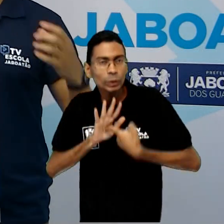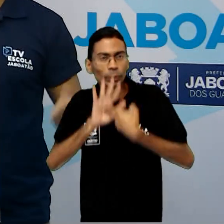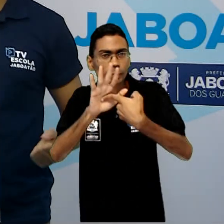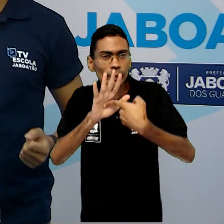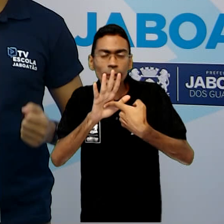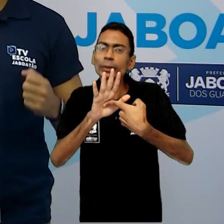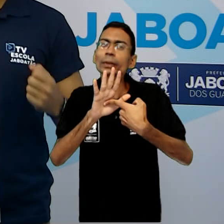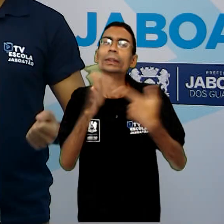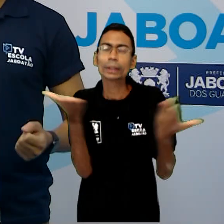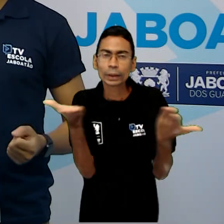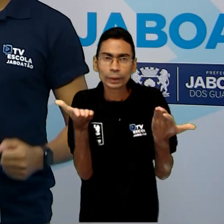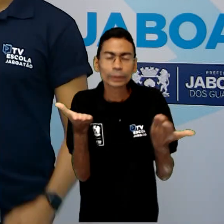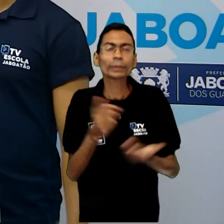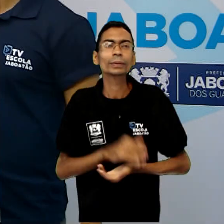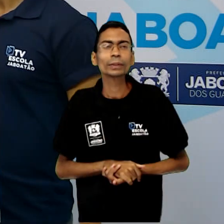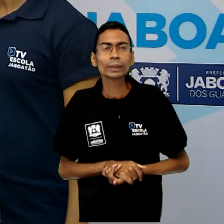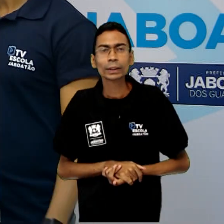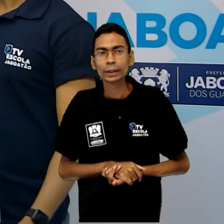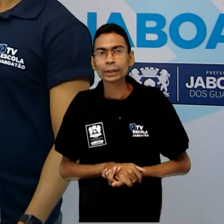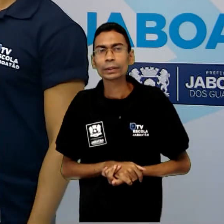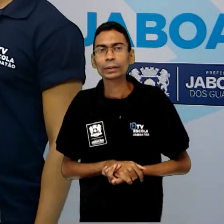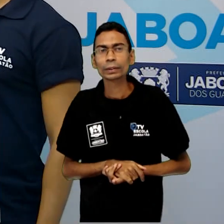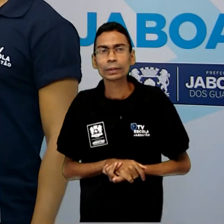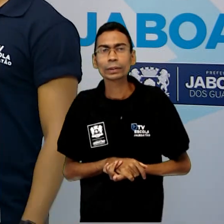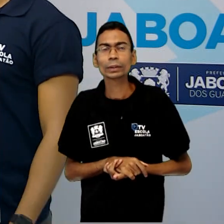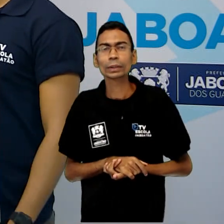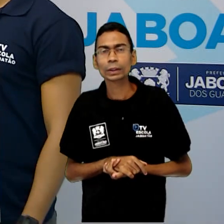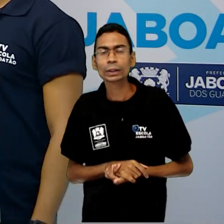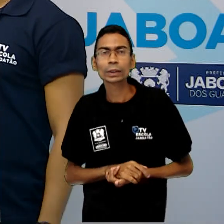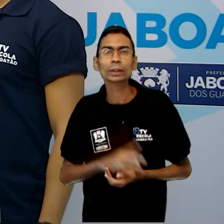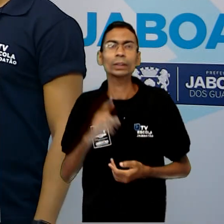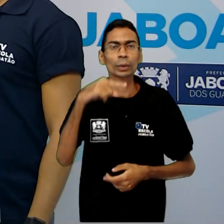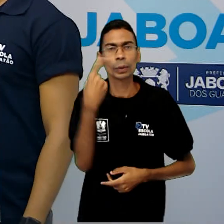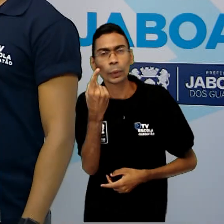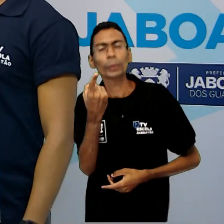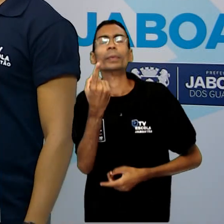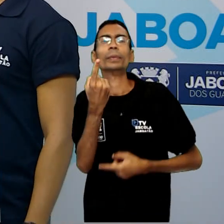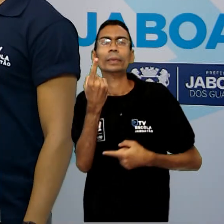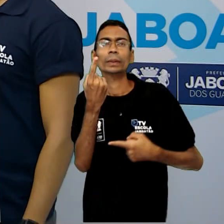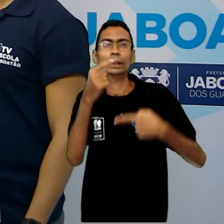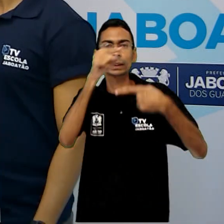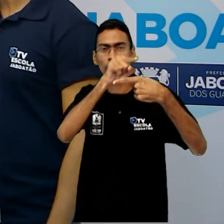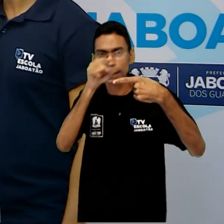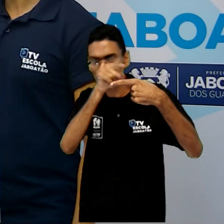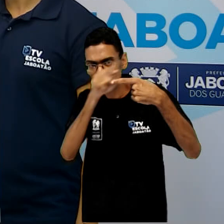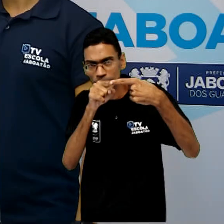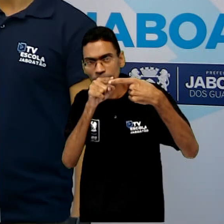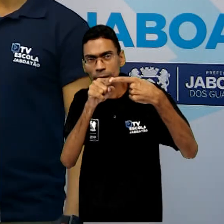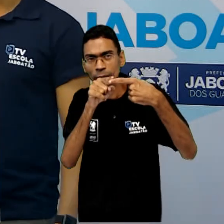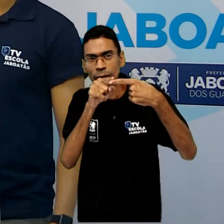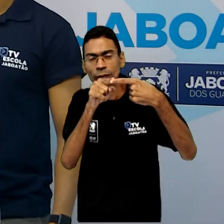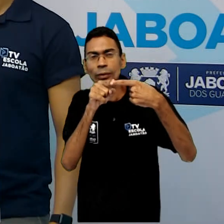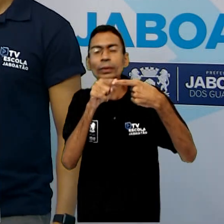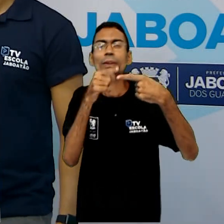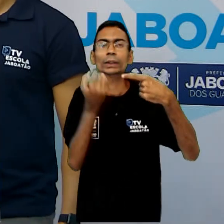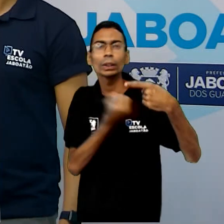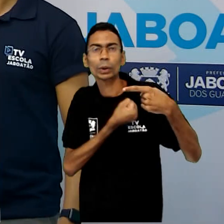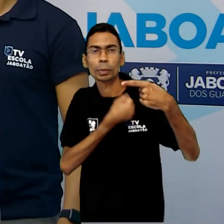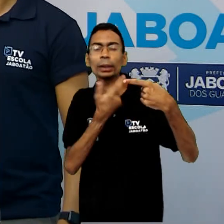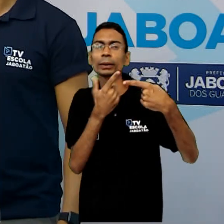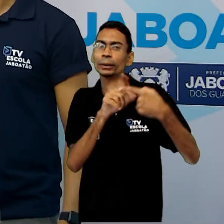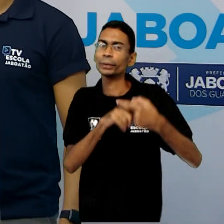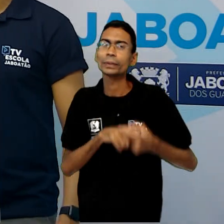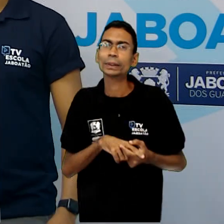vão ser tomadas do inteiro. No caso, 1 é o numerador. Portanto, 1/2 ou a metade é